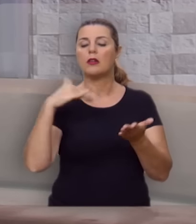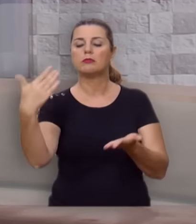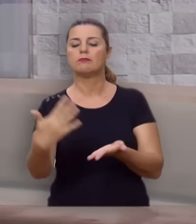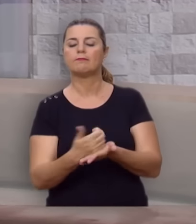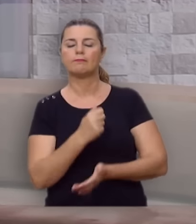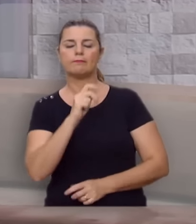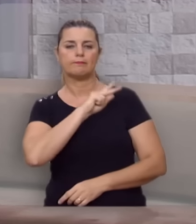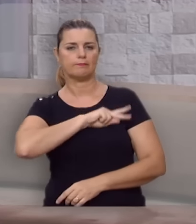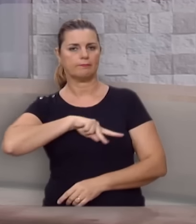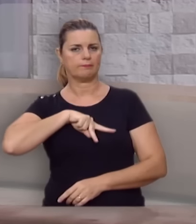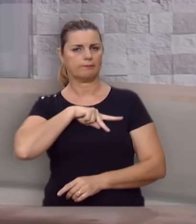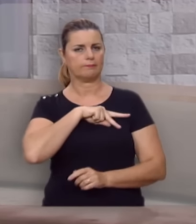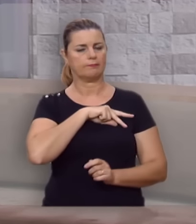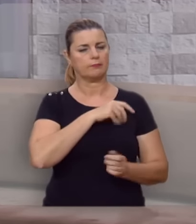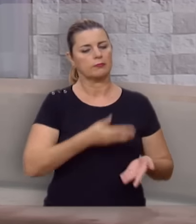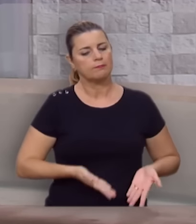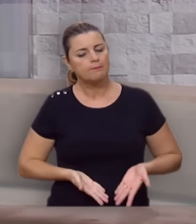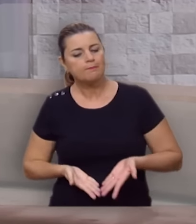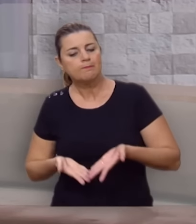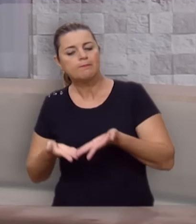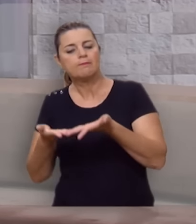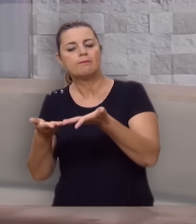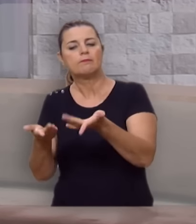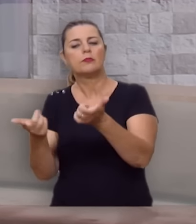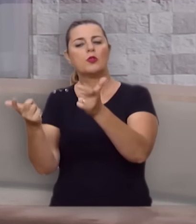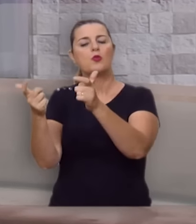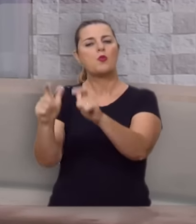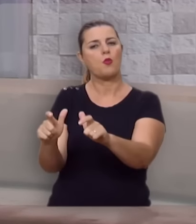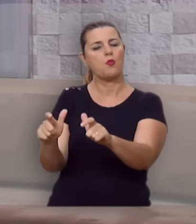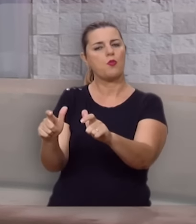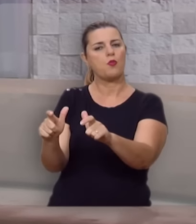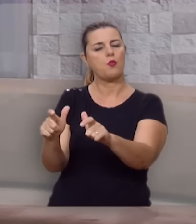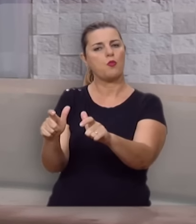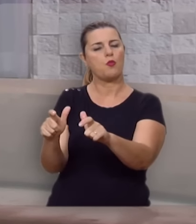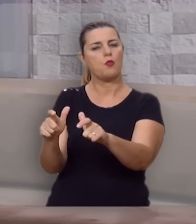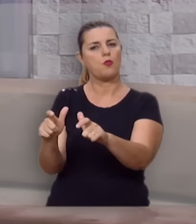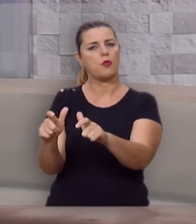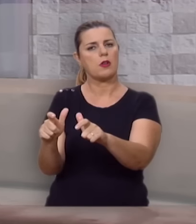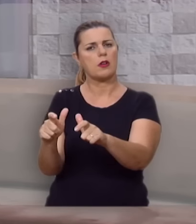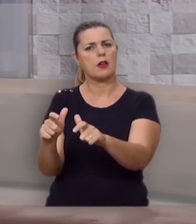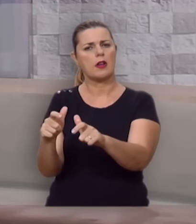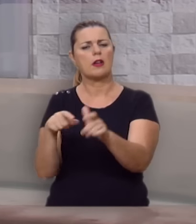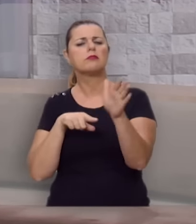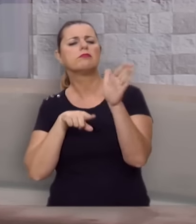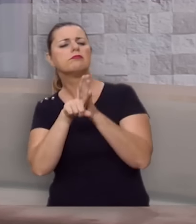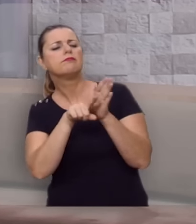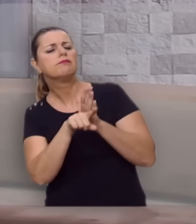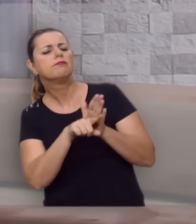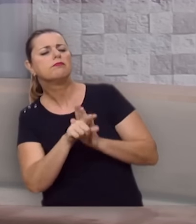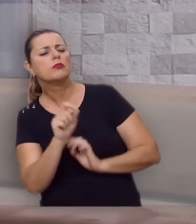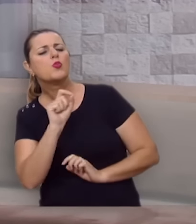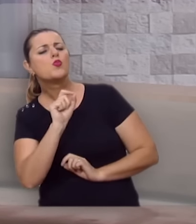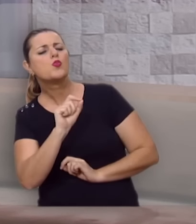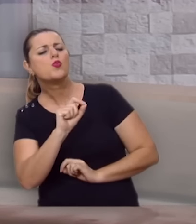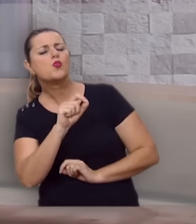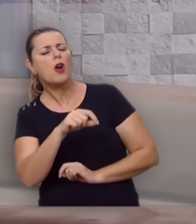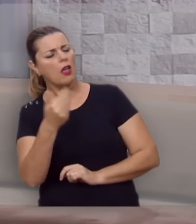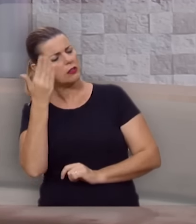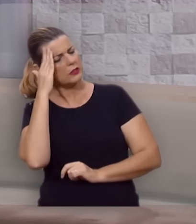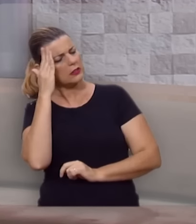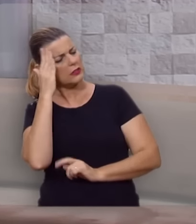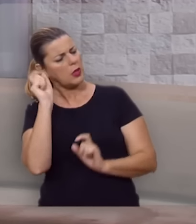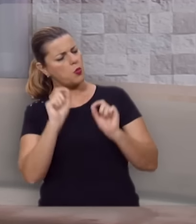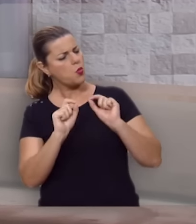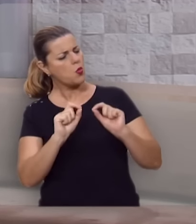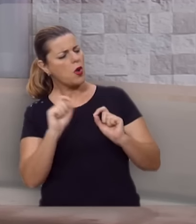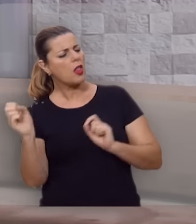então pegaram Paulo, levaram-no ao Areópago e o perquiriram, o questionaram.